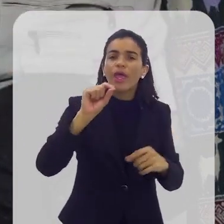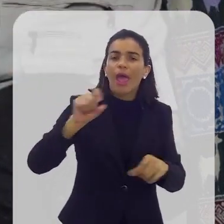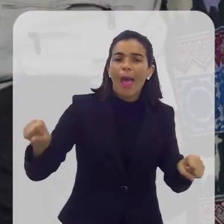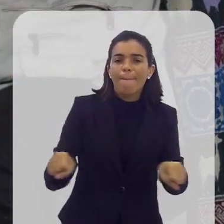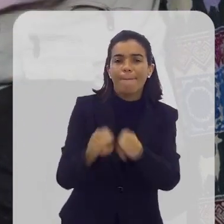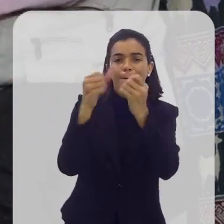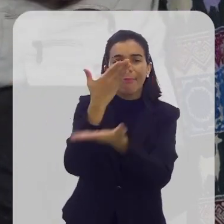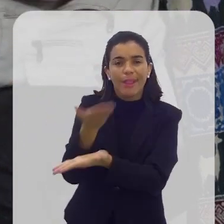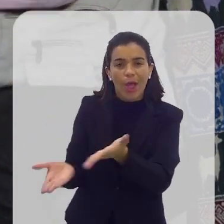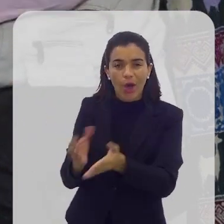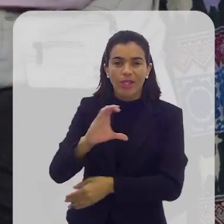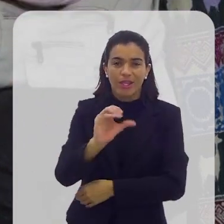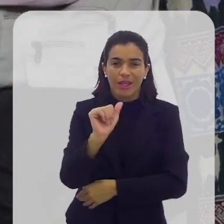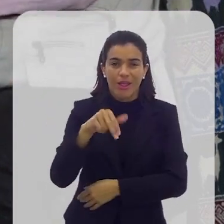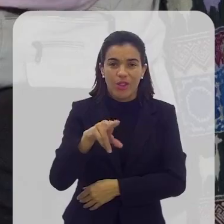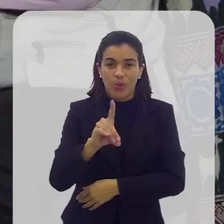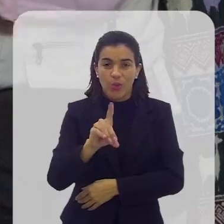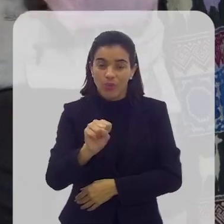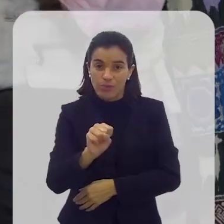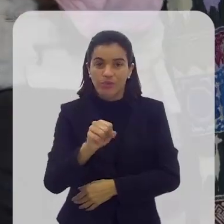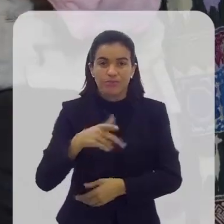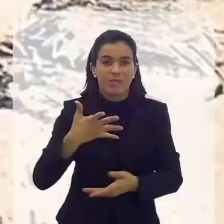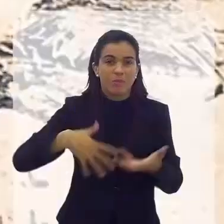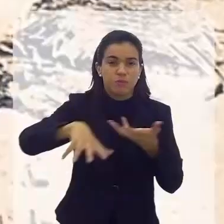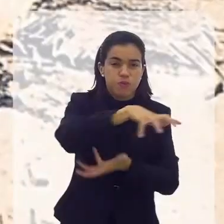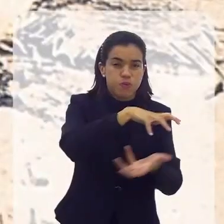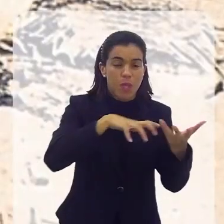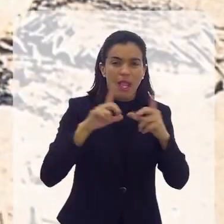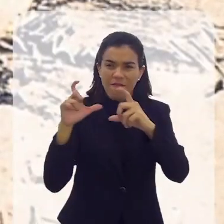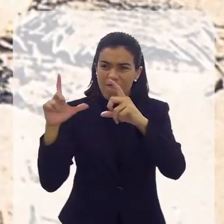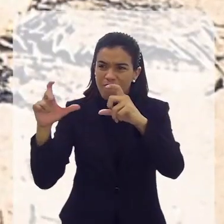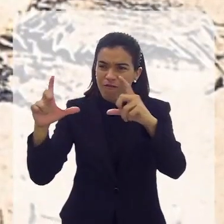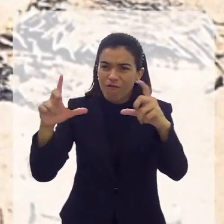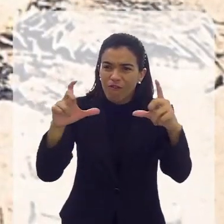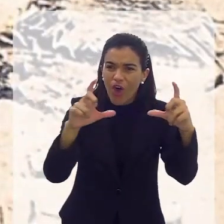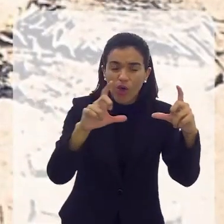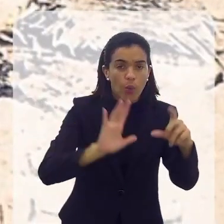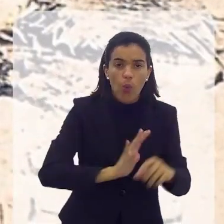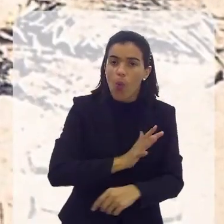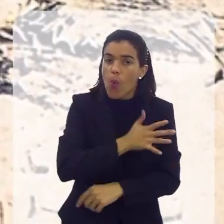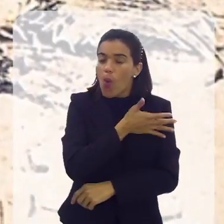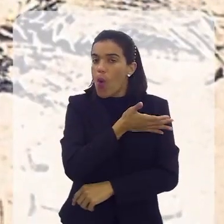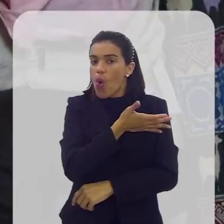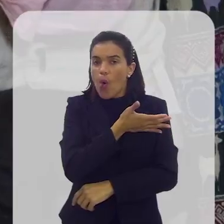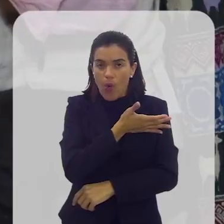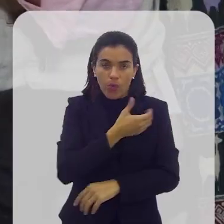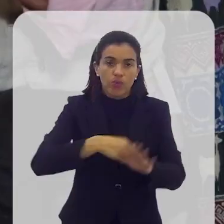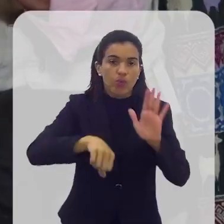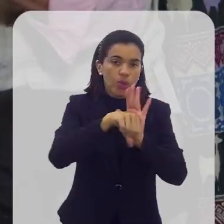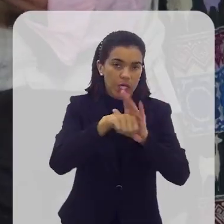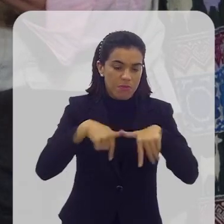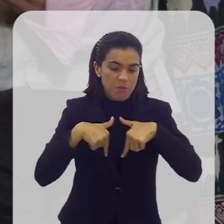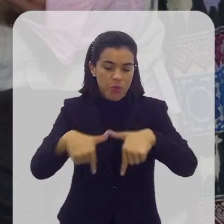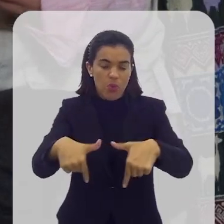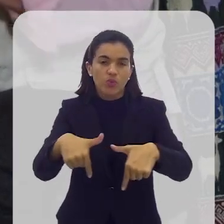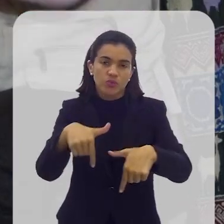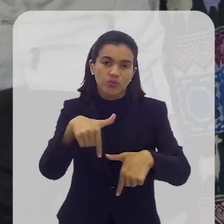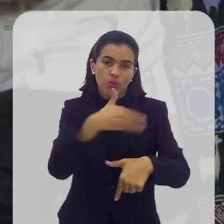de história da República, mas a República está em movimento, portanto ele é contemporâneo. É um museu que tem compromissos